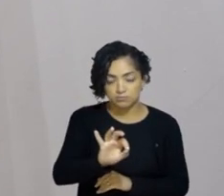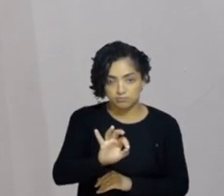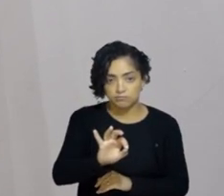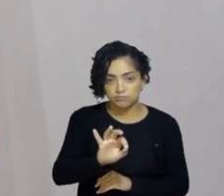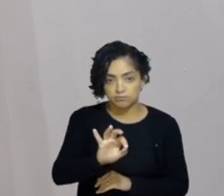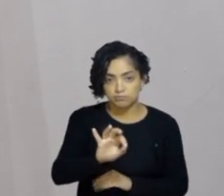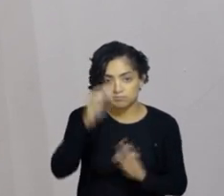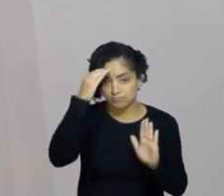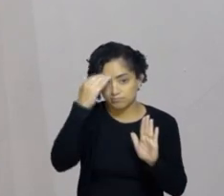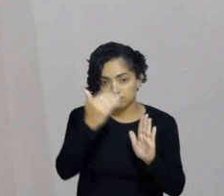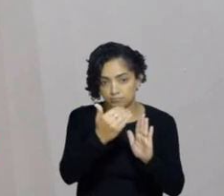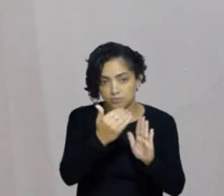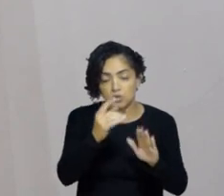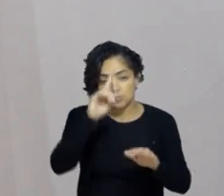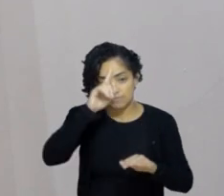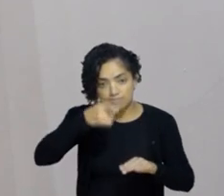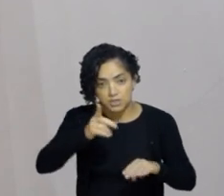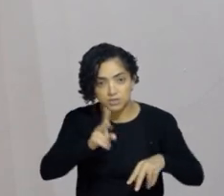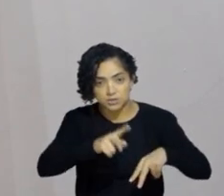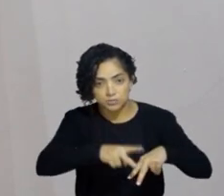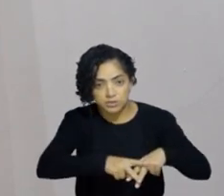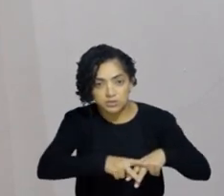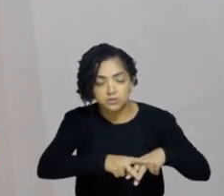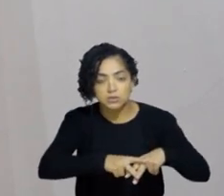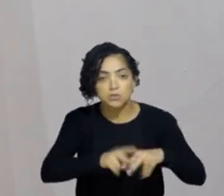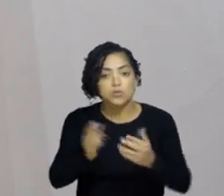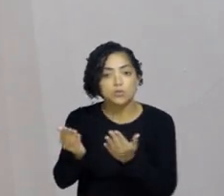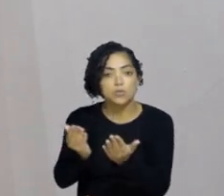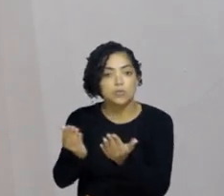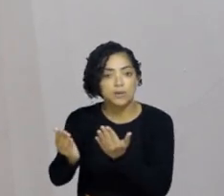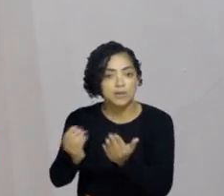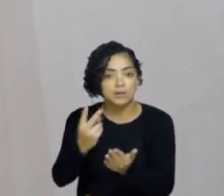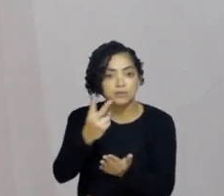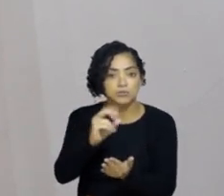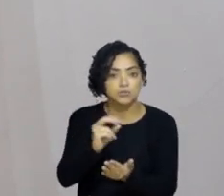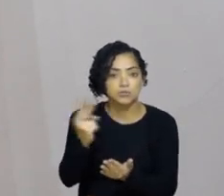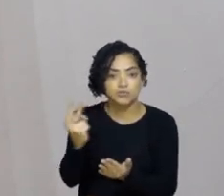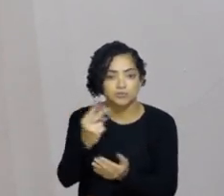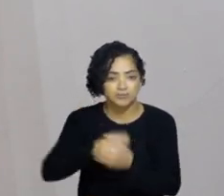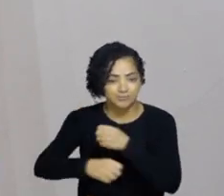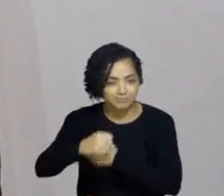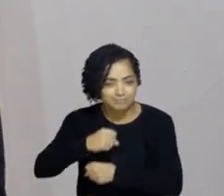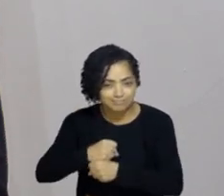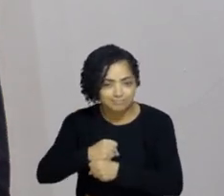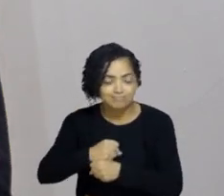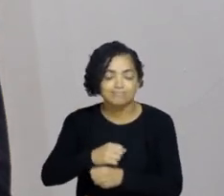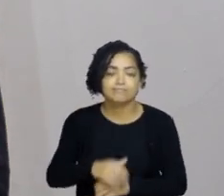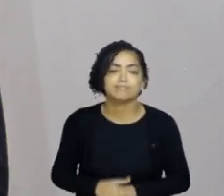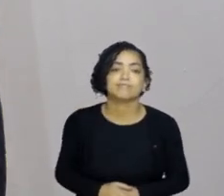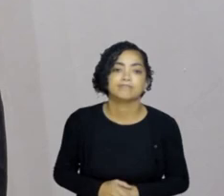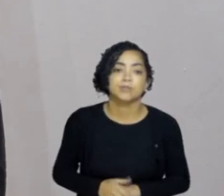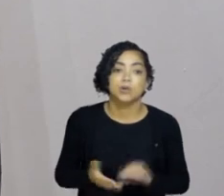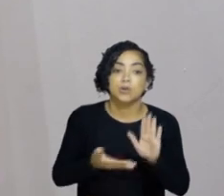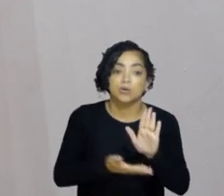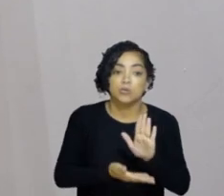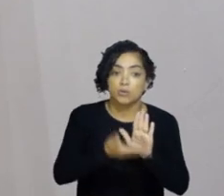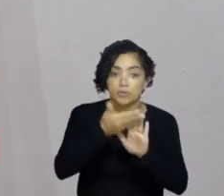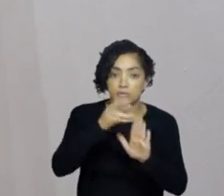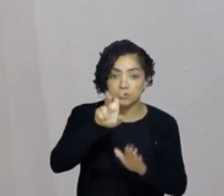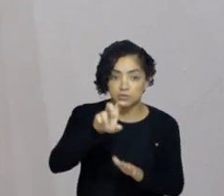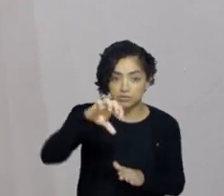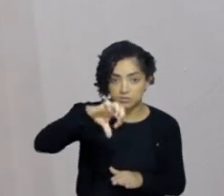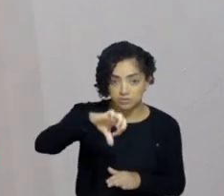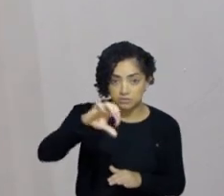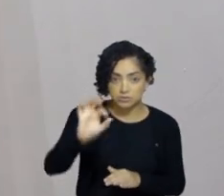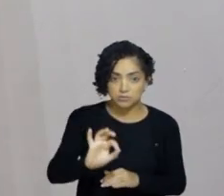de mandados de prisão, comparando com 2022, um aumento de 59%